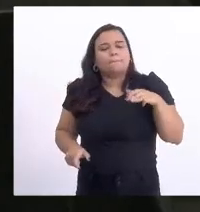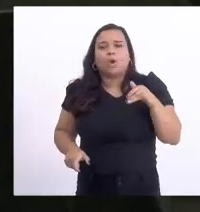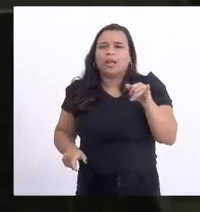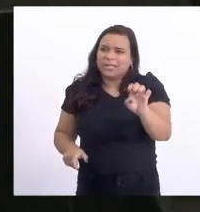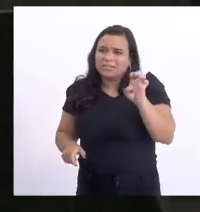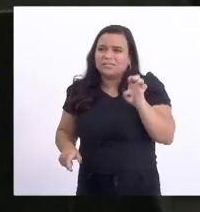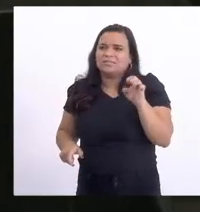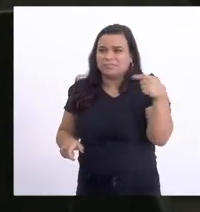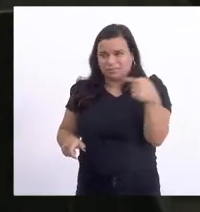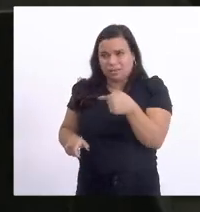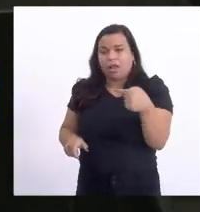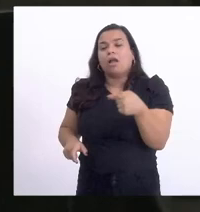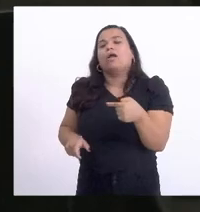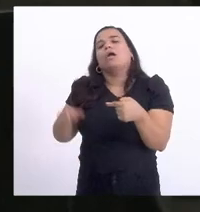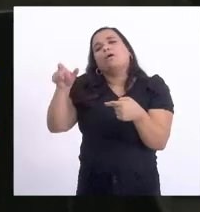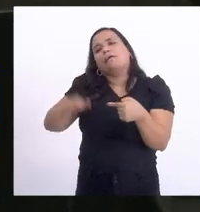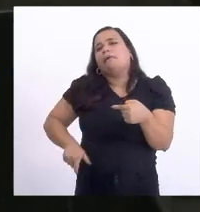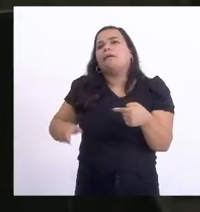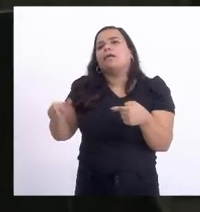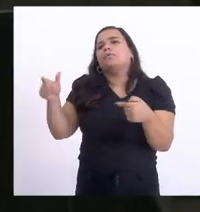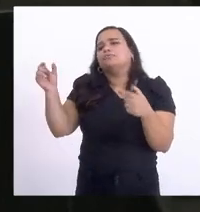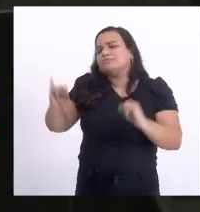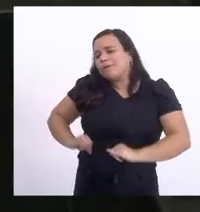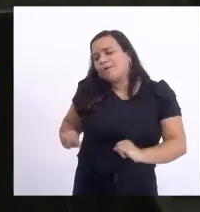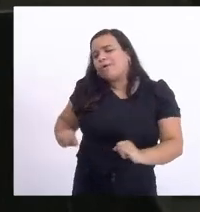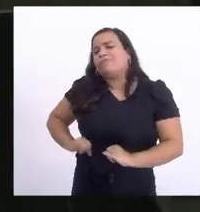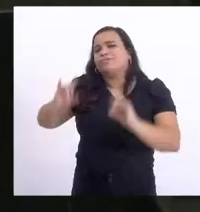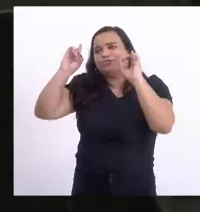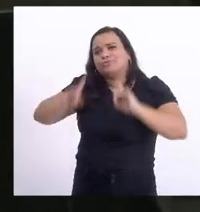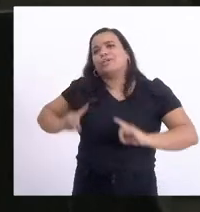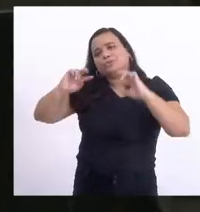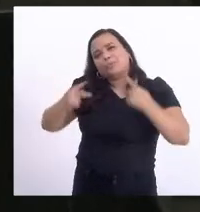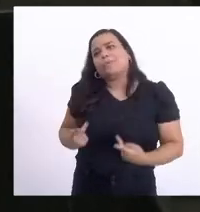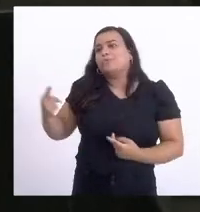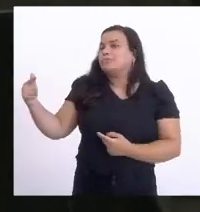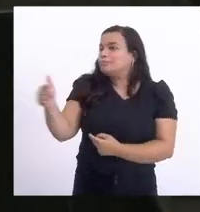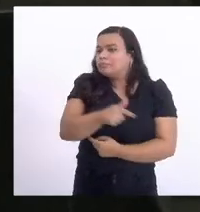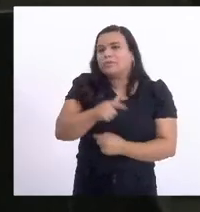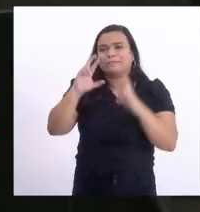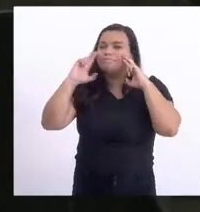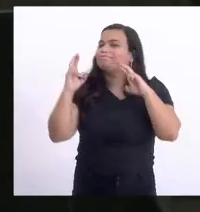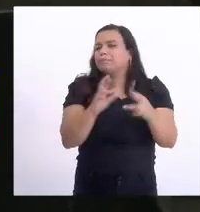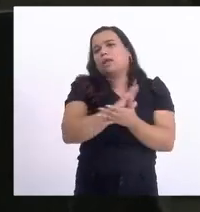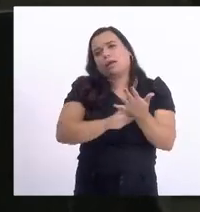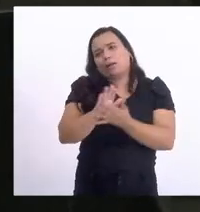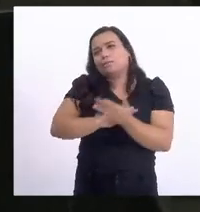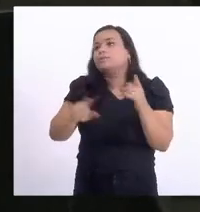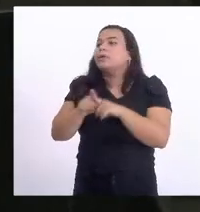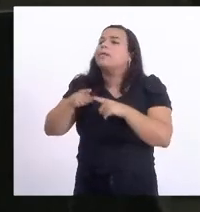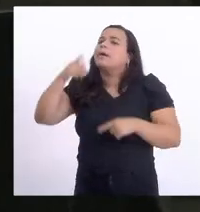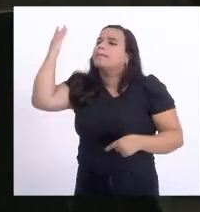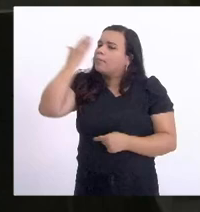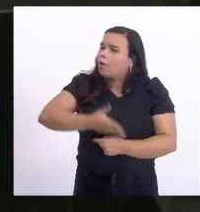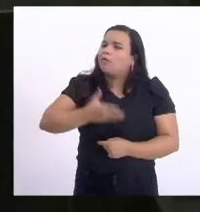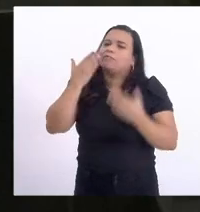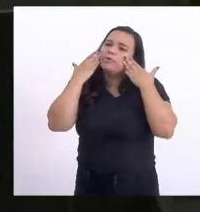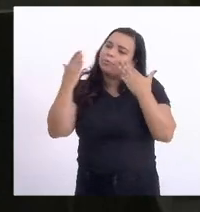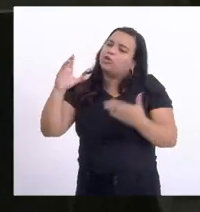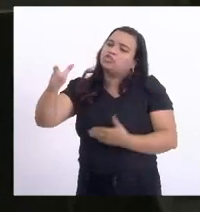de violação dos seus direitos humanos, ela é demarcada pela xenofobia e pelo racismo. Duas